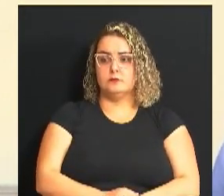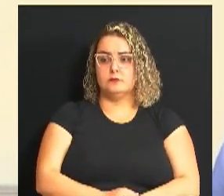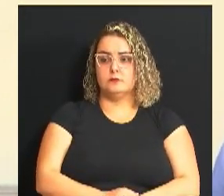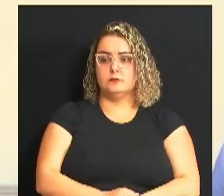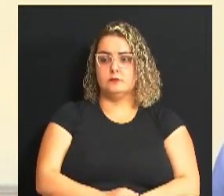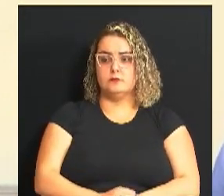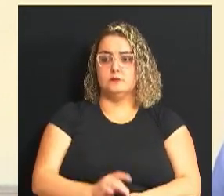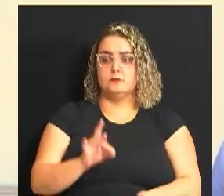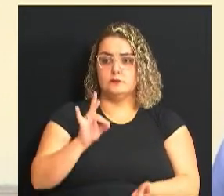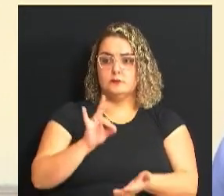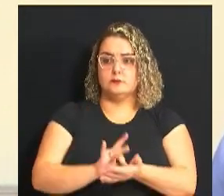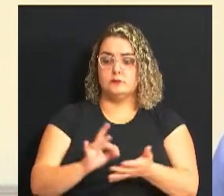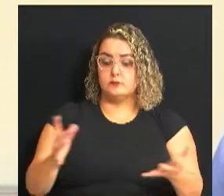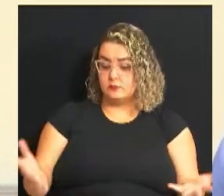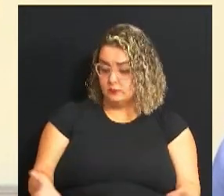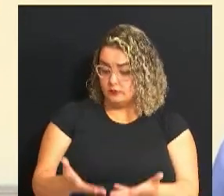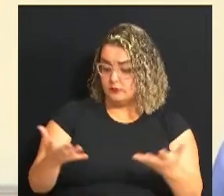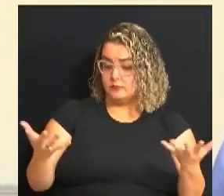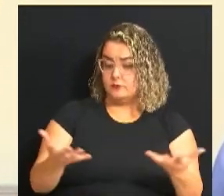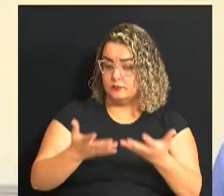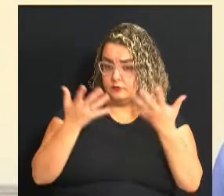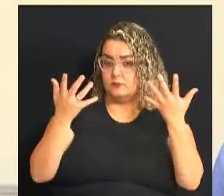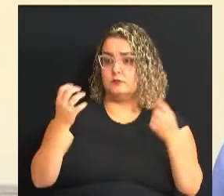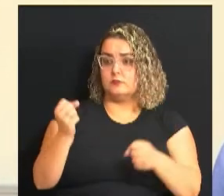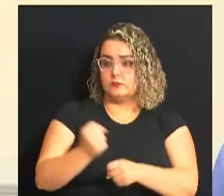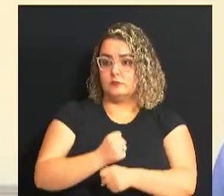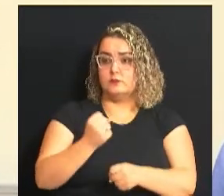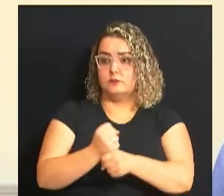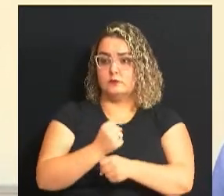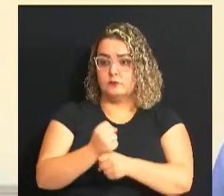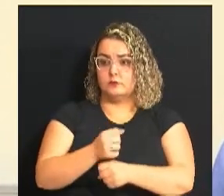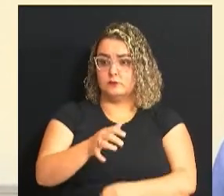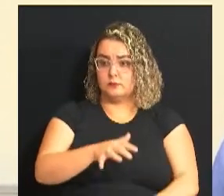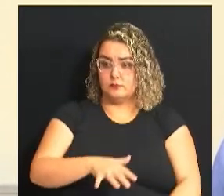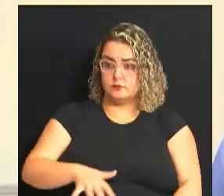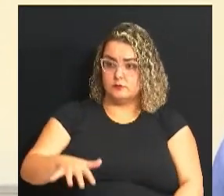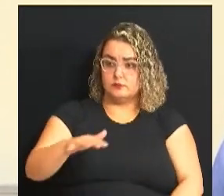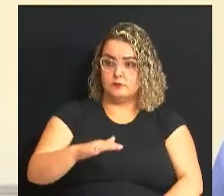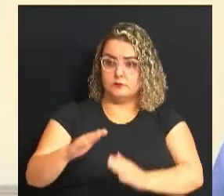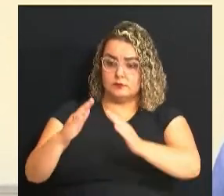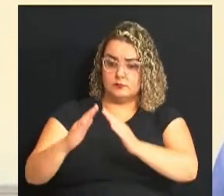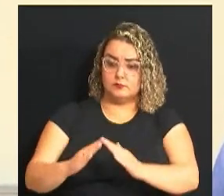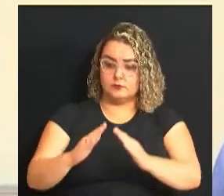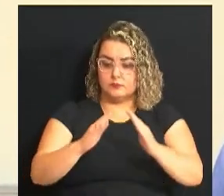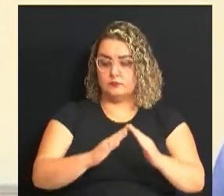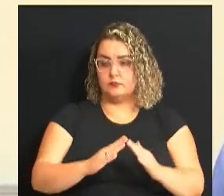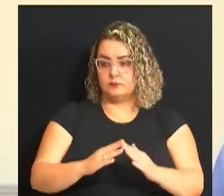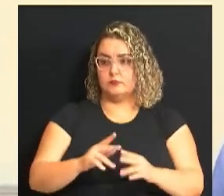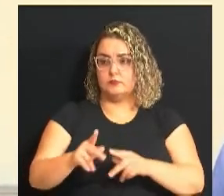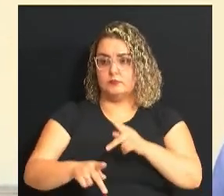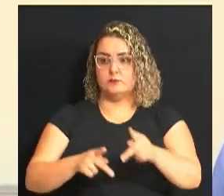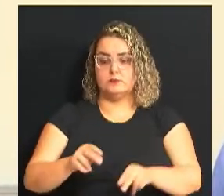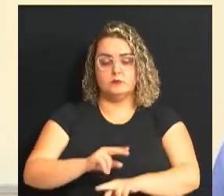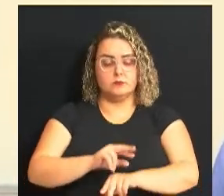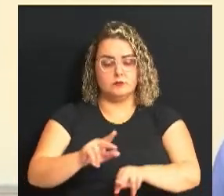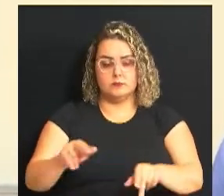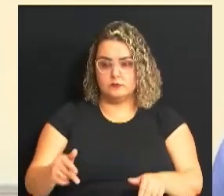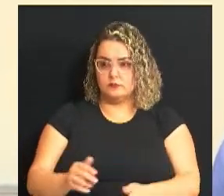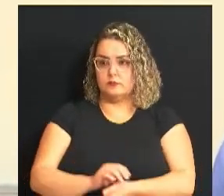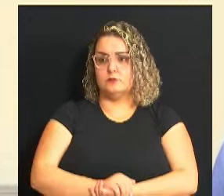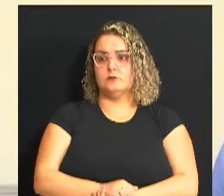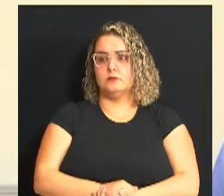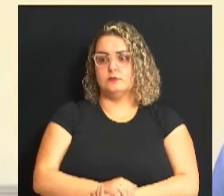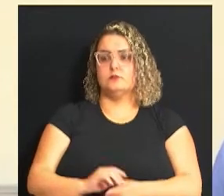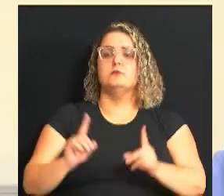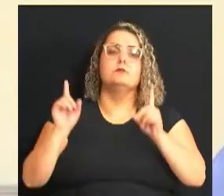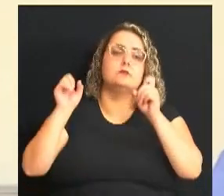tem estimulado muito a construção na área de habitação popular, muito, tá? Foi muito